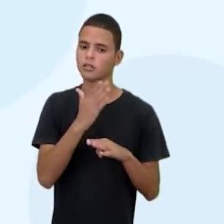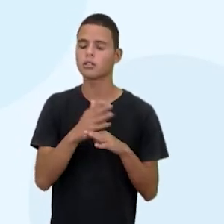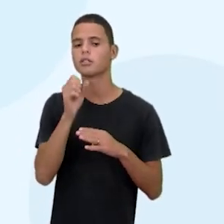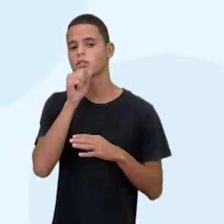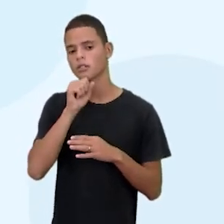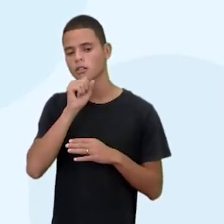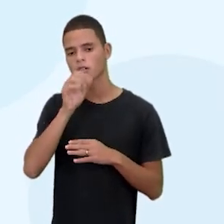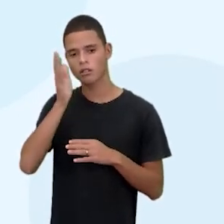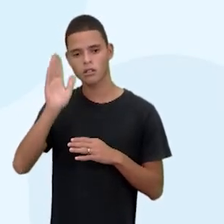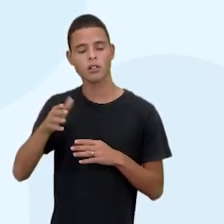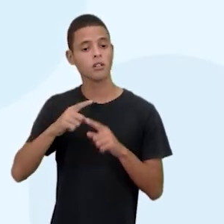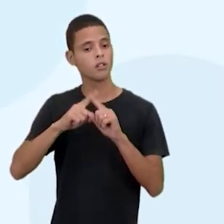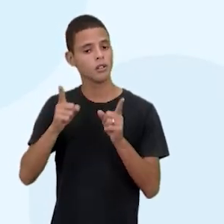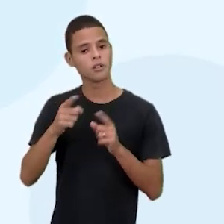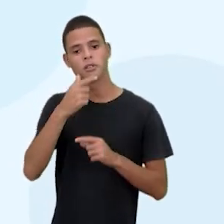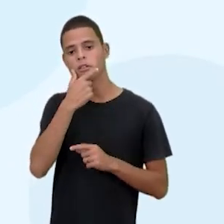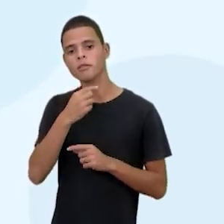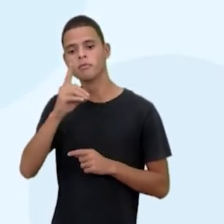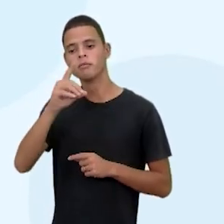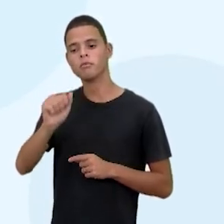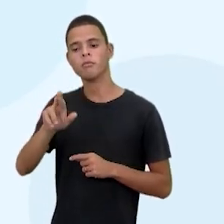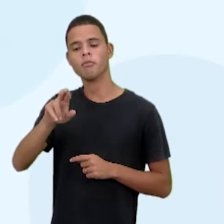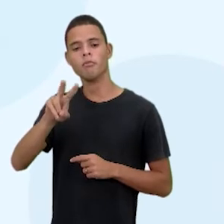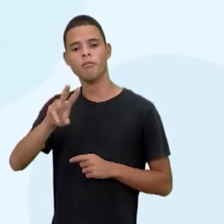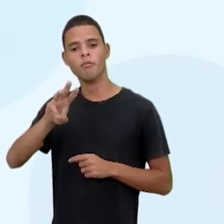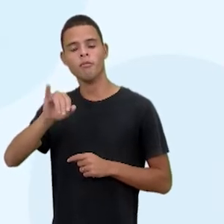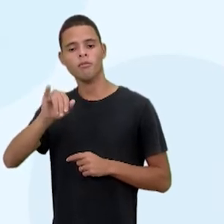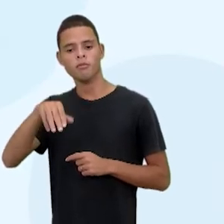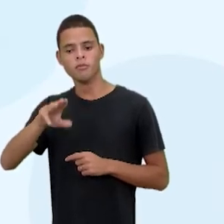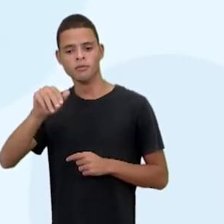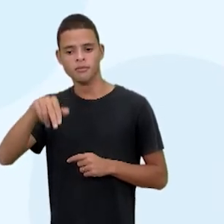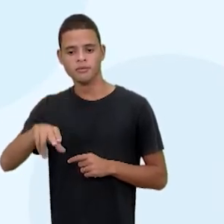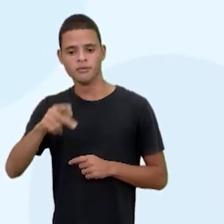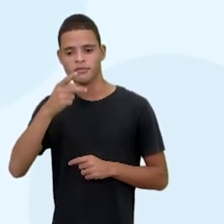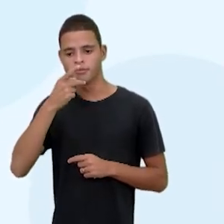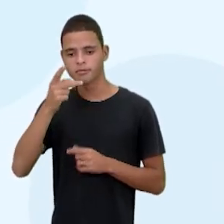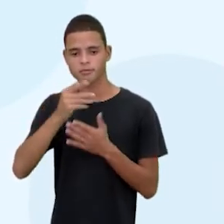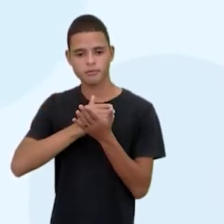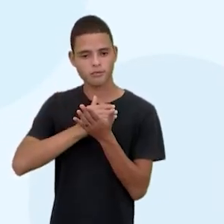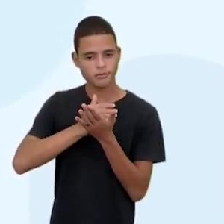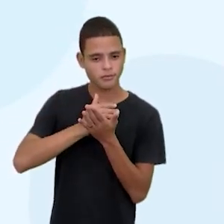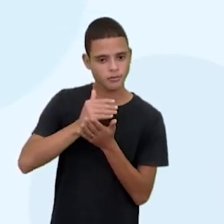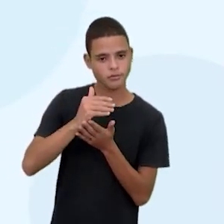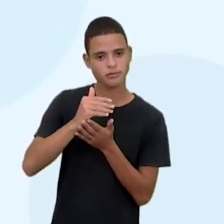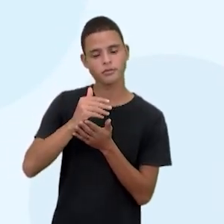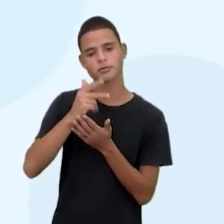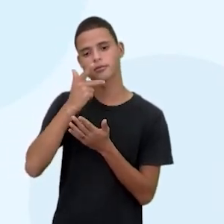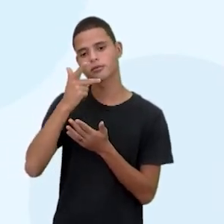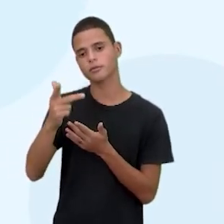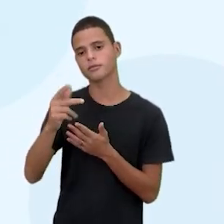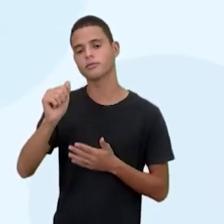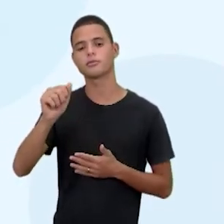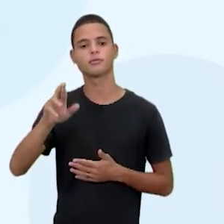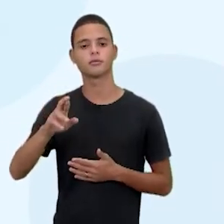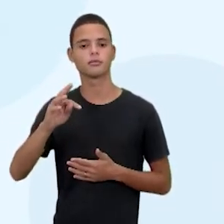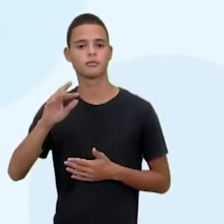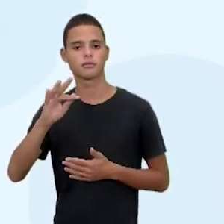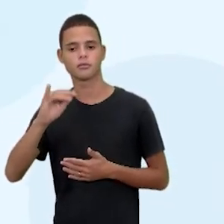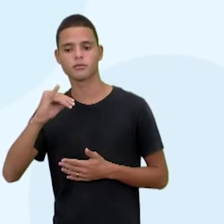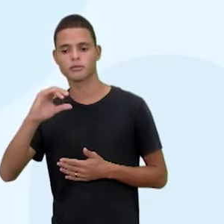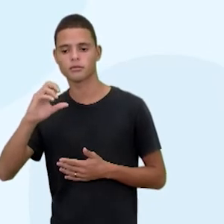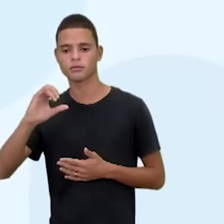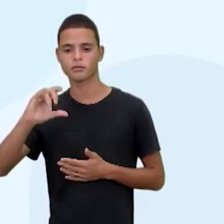mais objetos que se perdem, eu vou ter que usar alvenaria. Sim. Né? Se eu vou usar alvenaria, eu não vou usar para